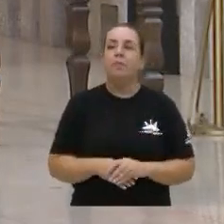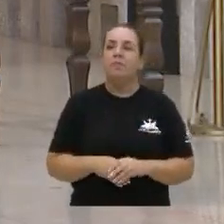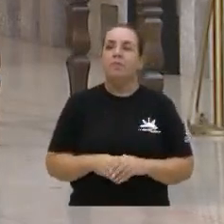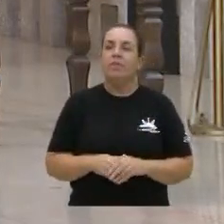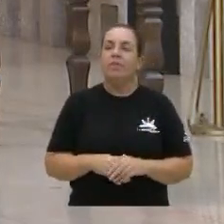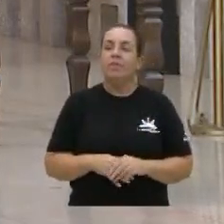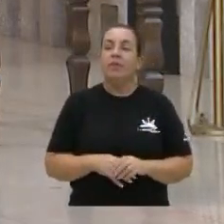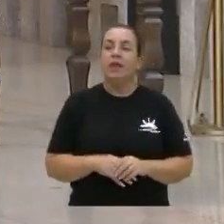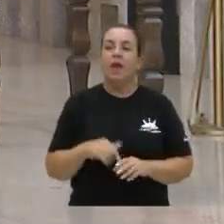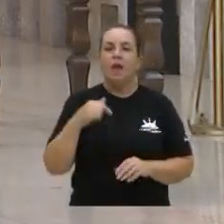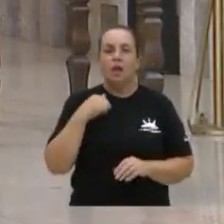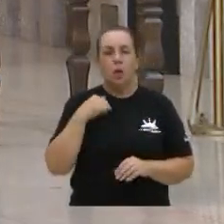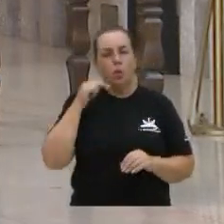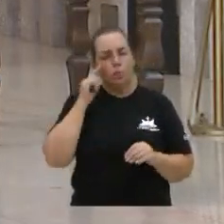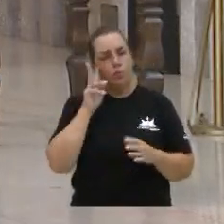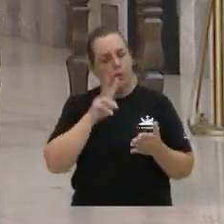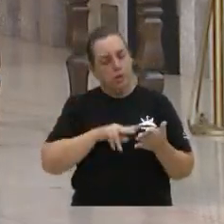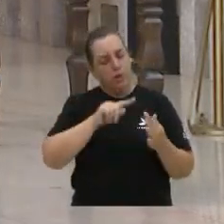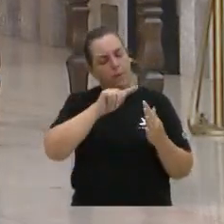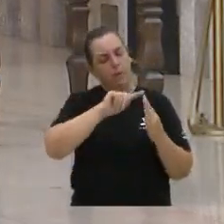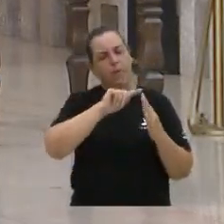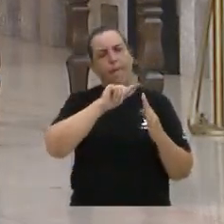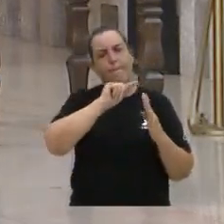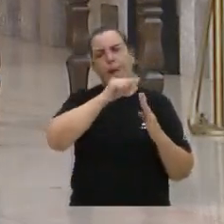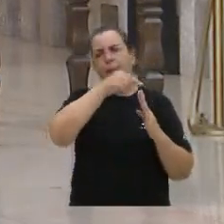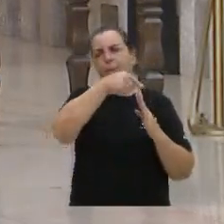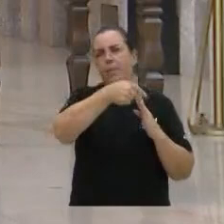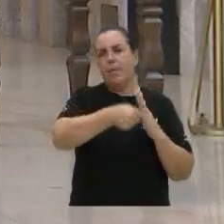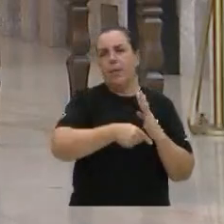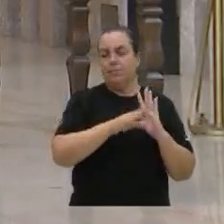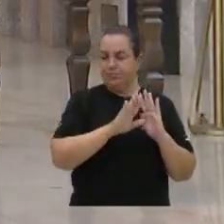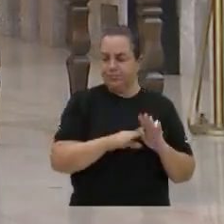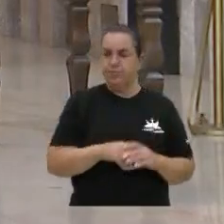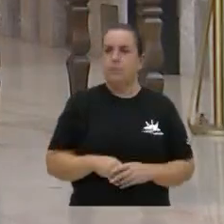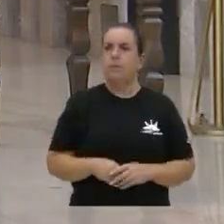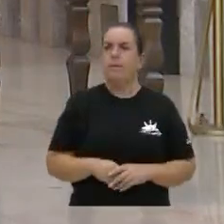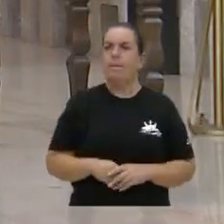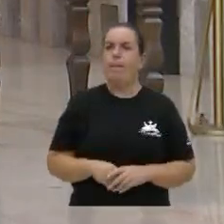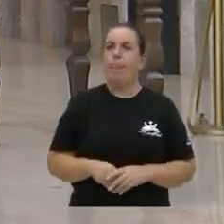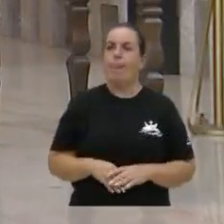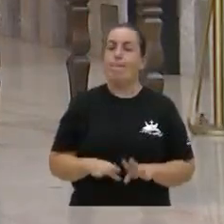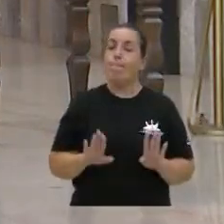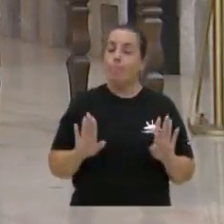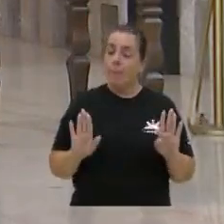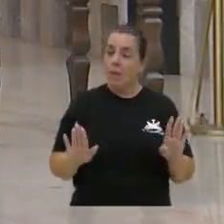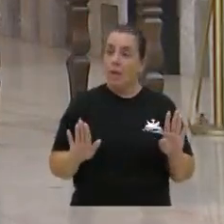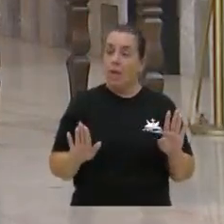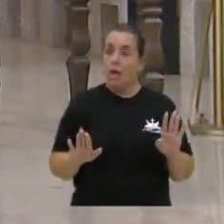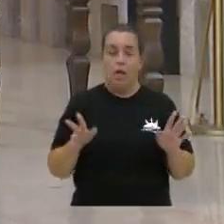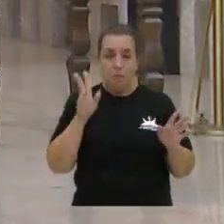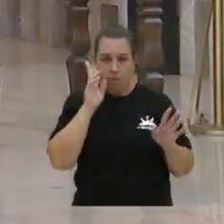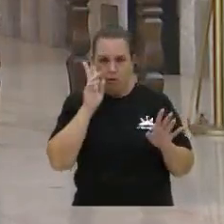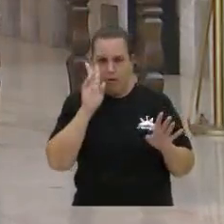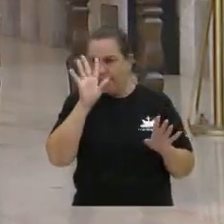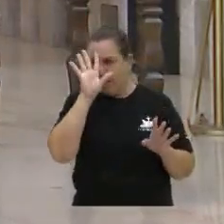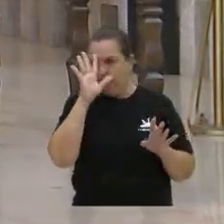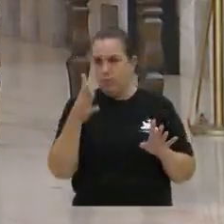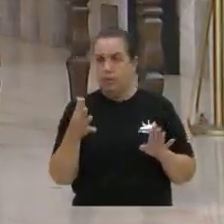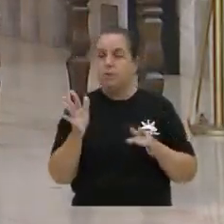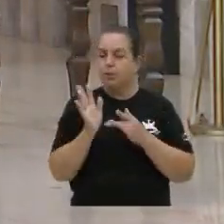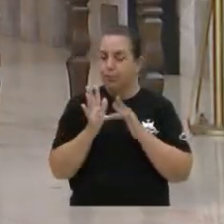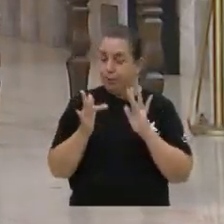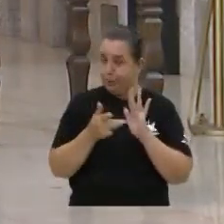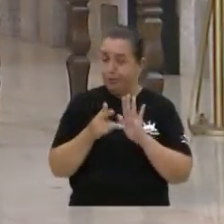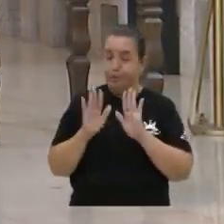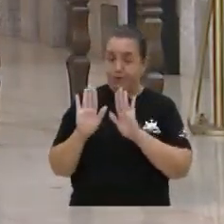enumerei vários fatos. E eu diria assim: para quem por um acaso não lembrar o que aconteceu com